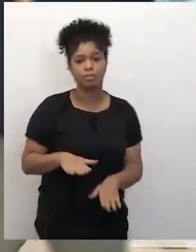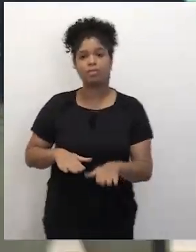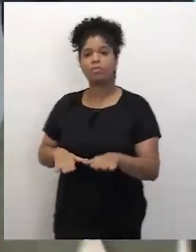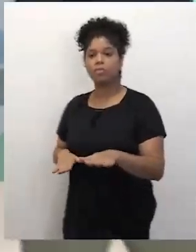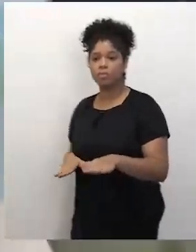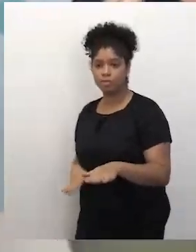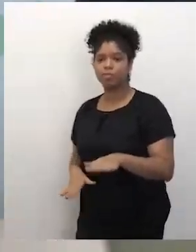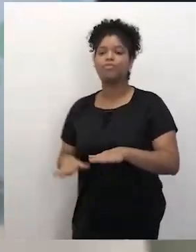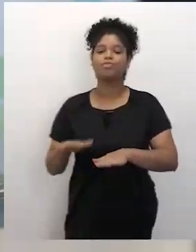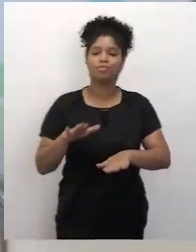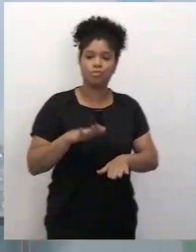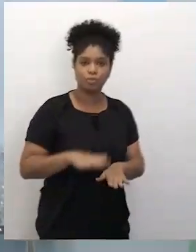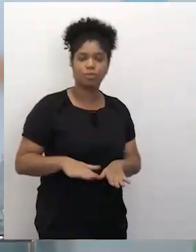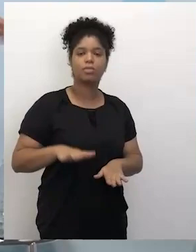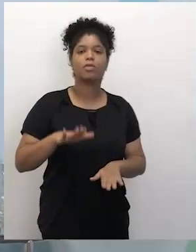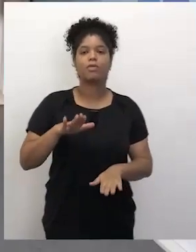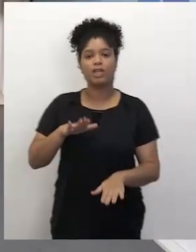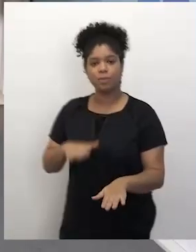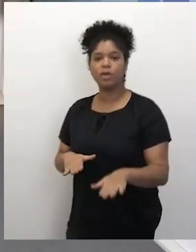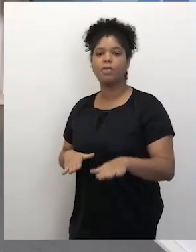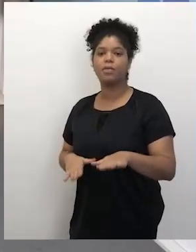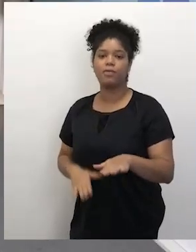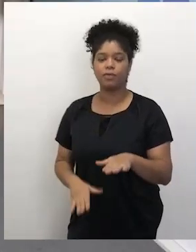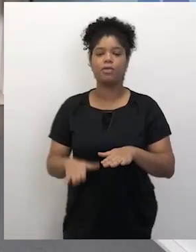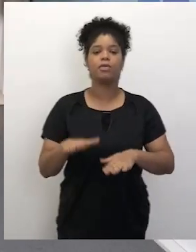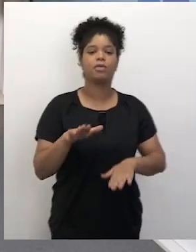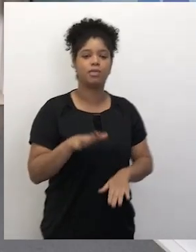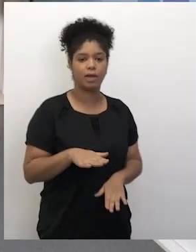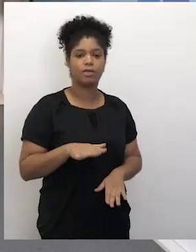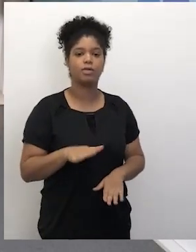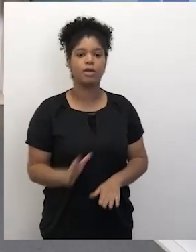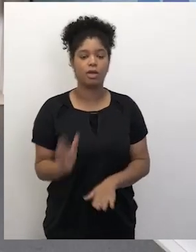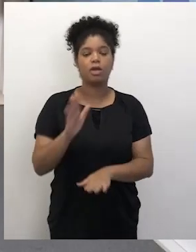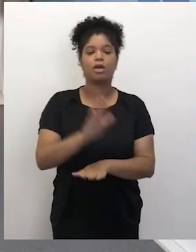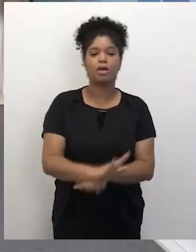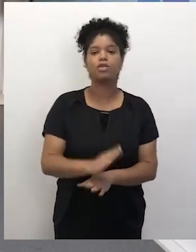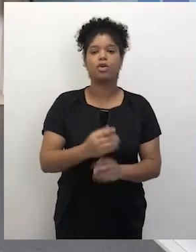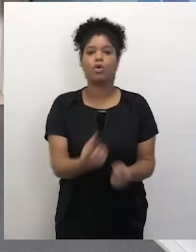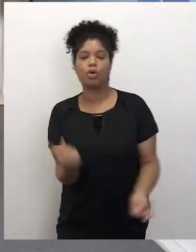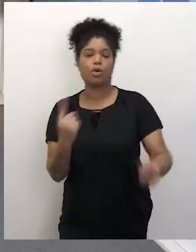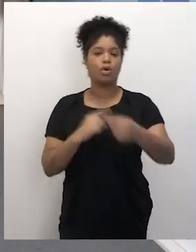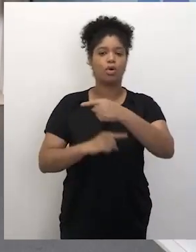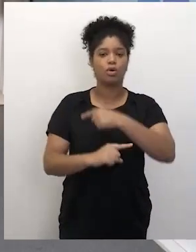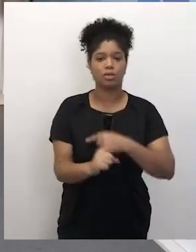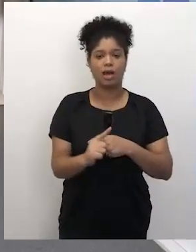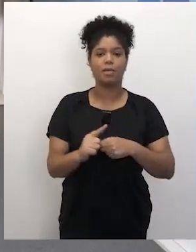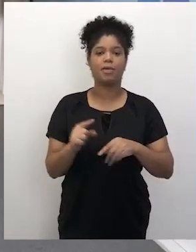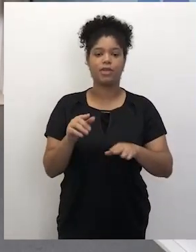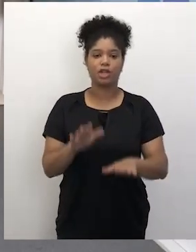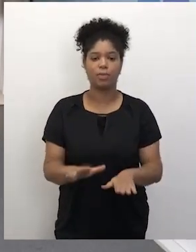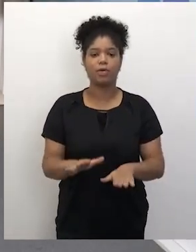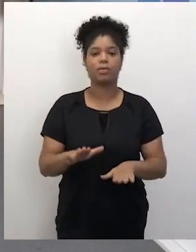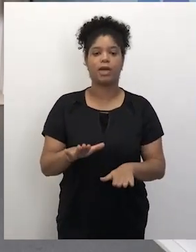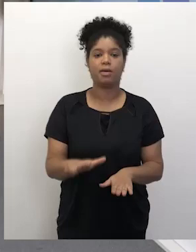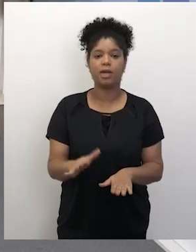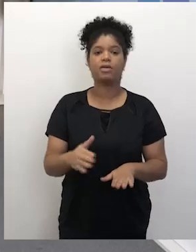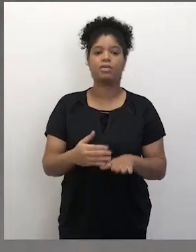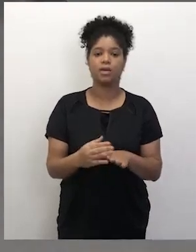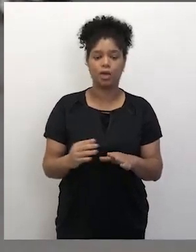Agora a gente vai fazer aquele girinho, hein, galera? Se liga, ó. Um, dois, eu três.